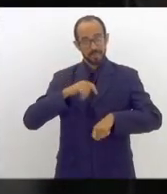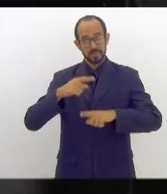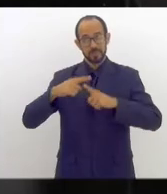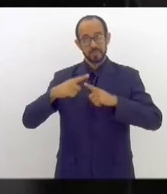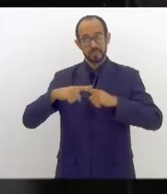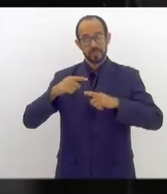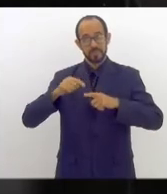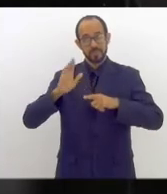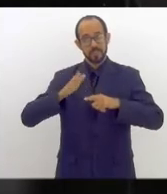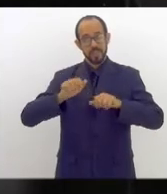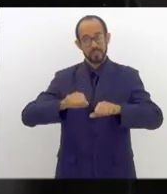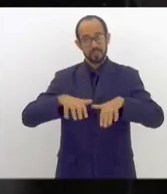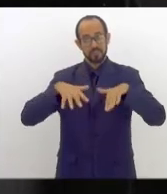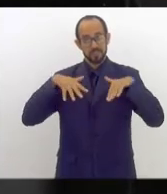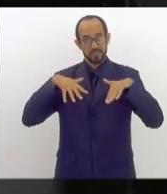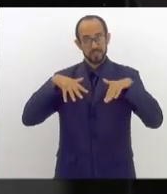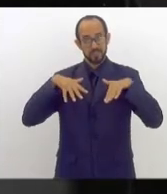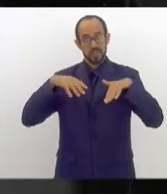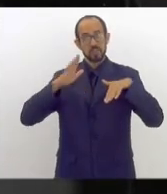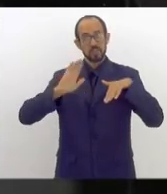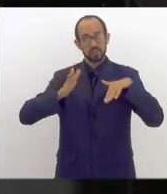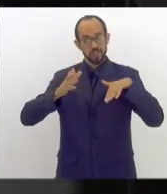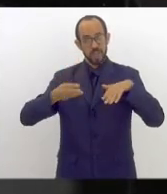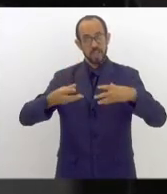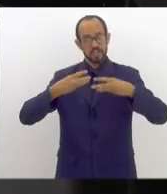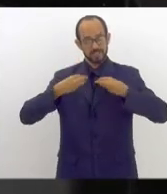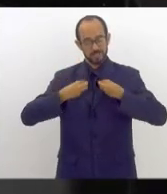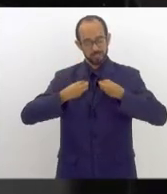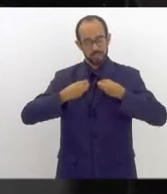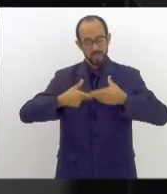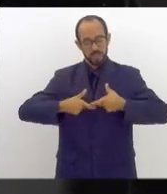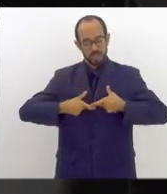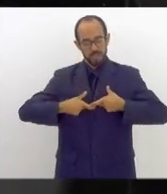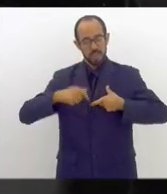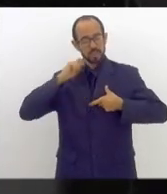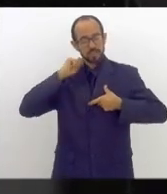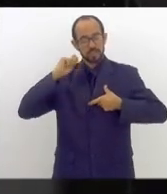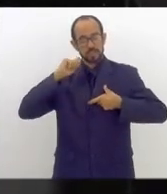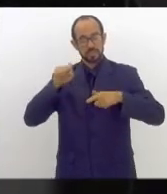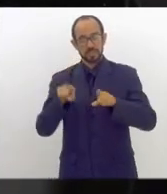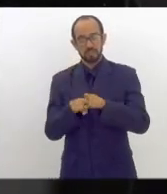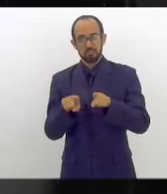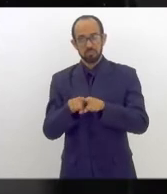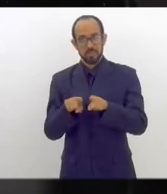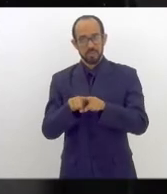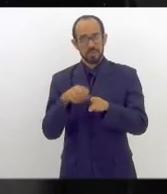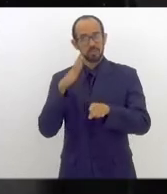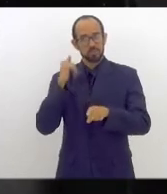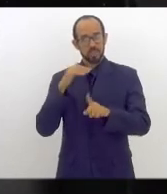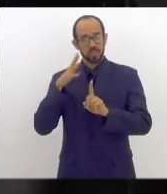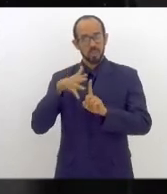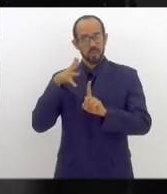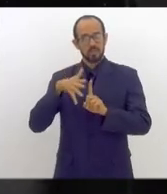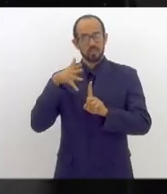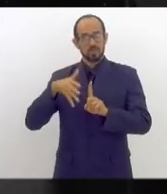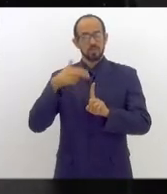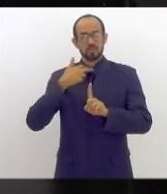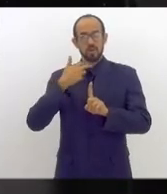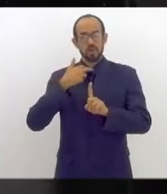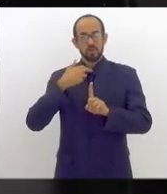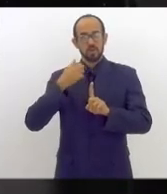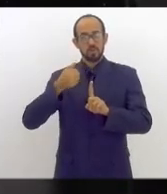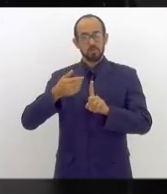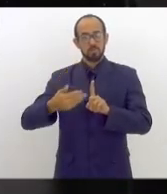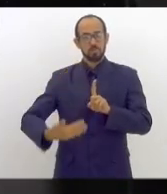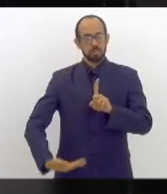solenidades também já foi agraciado com a medalha e eu sei que não o orador não deve mais é